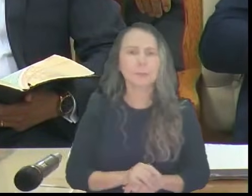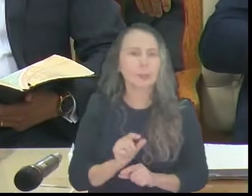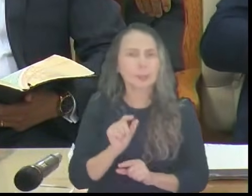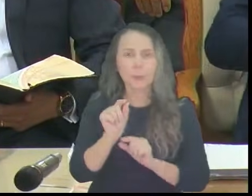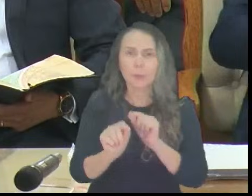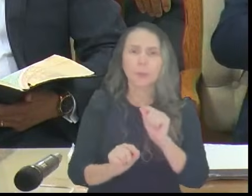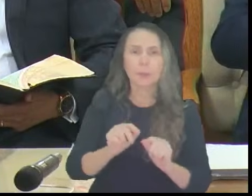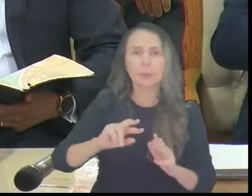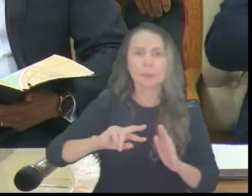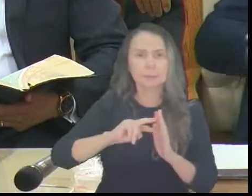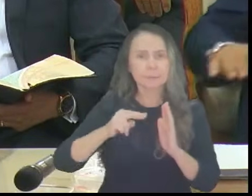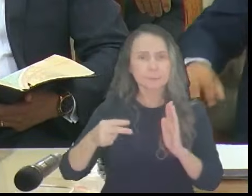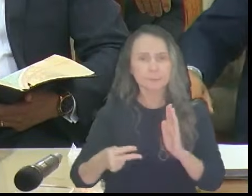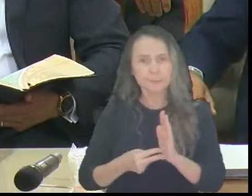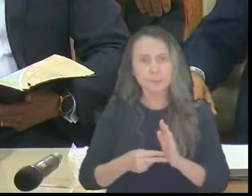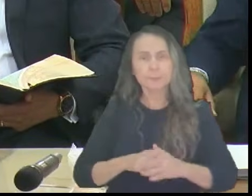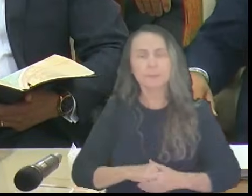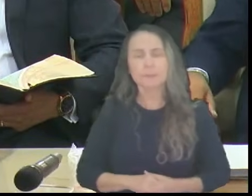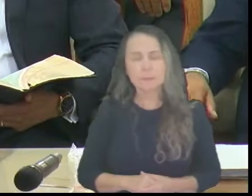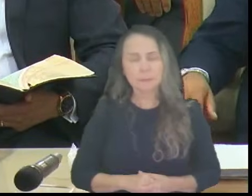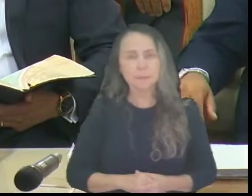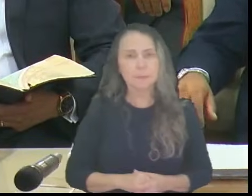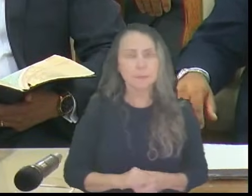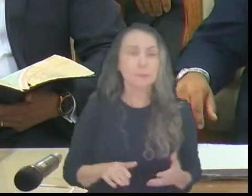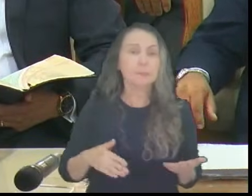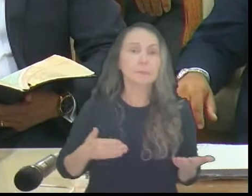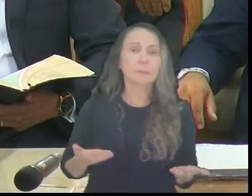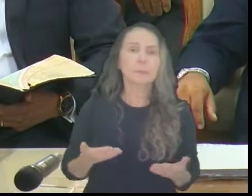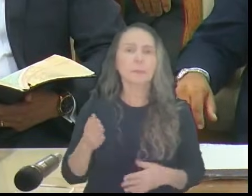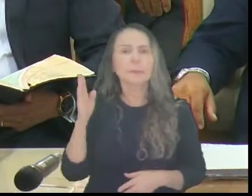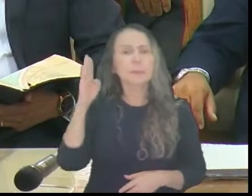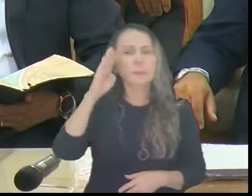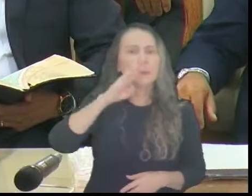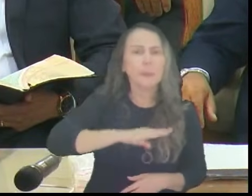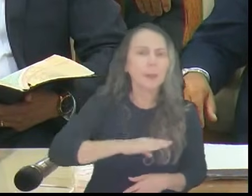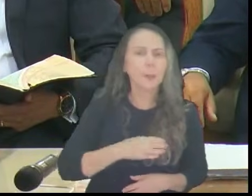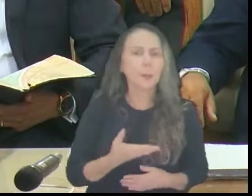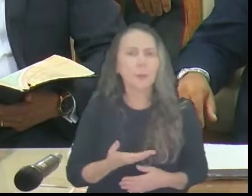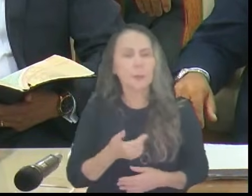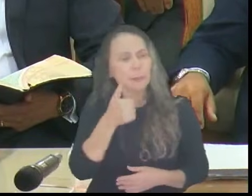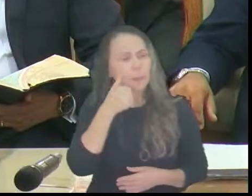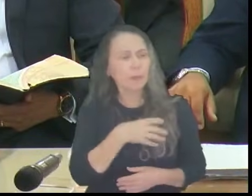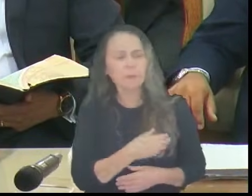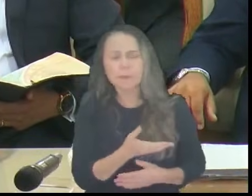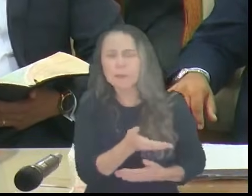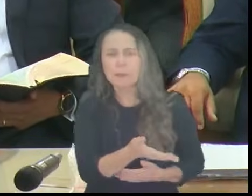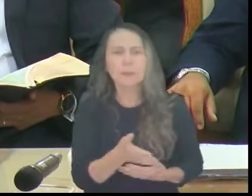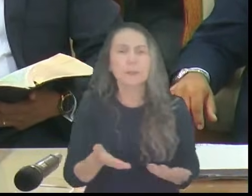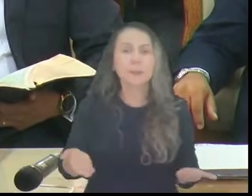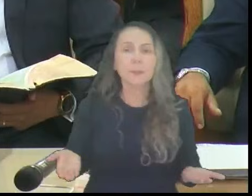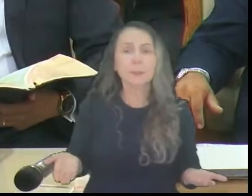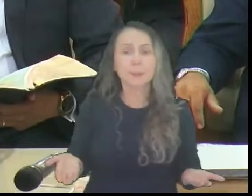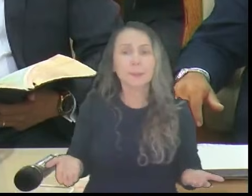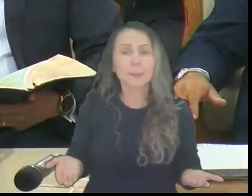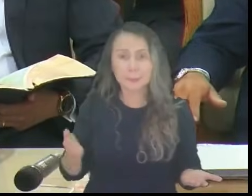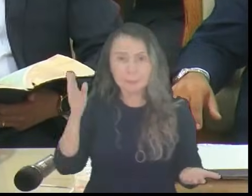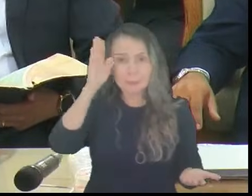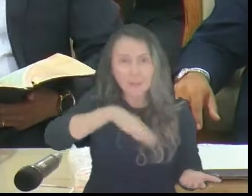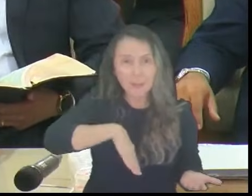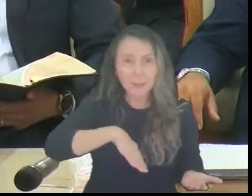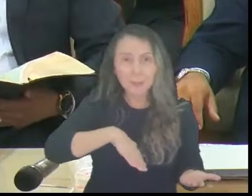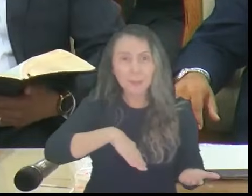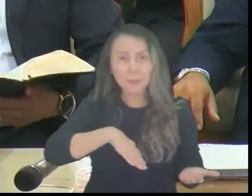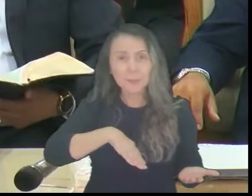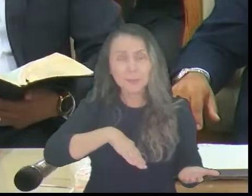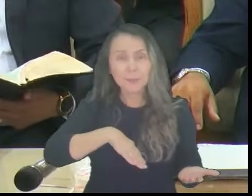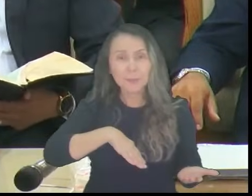isso? Qual foi o mal que foi feito a essa jovem? Qual foi o mal que foi feito a essa jovem? Foi feito algum mal a ela?